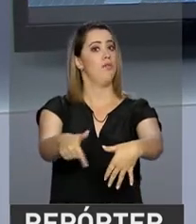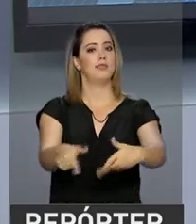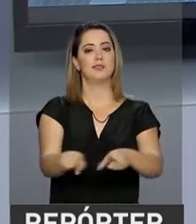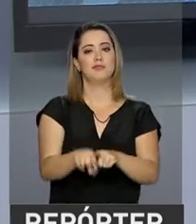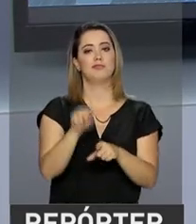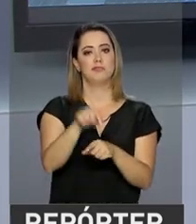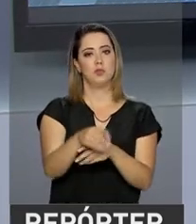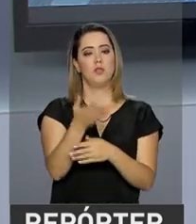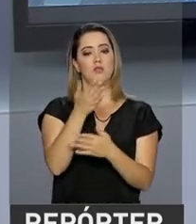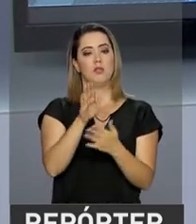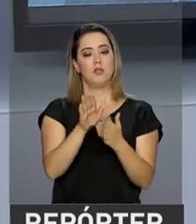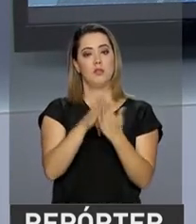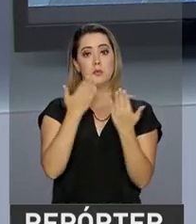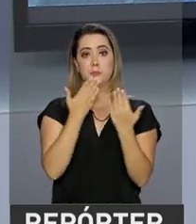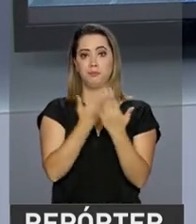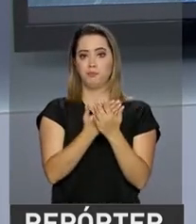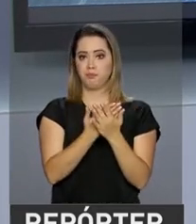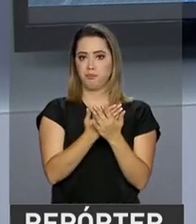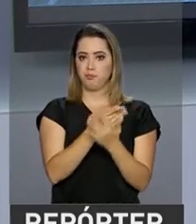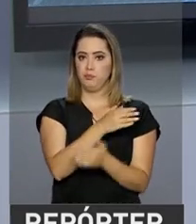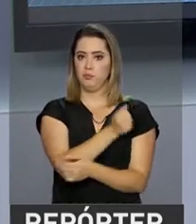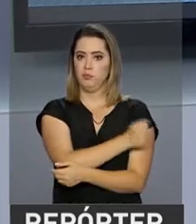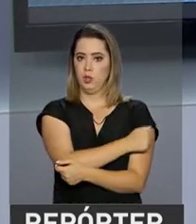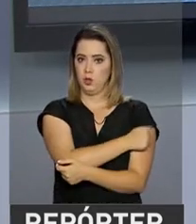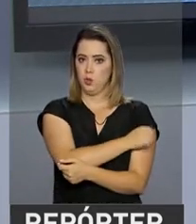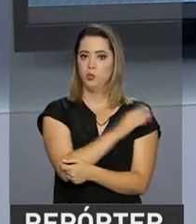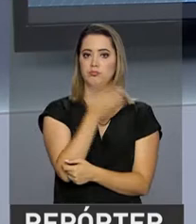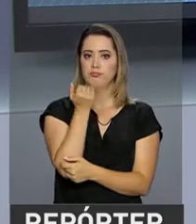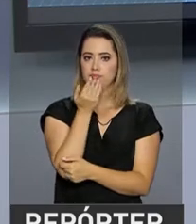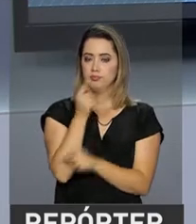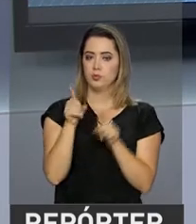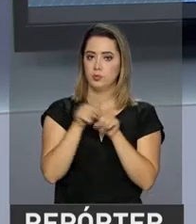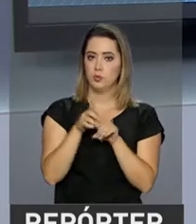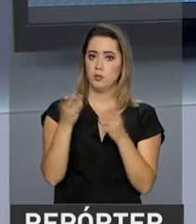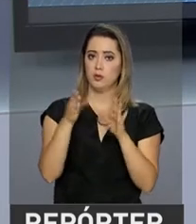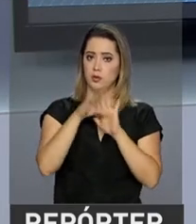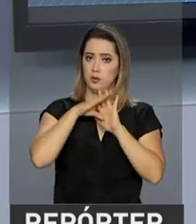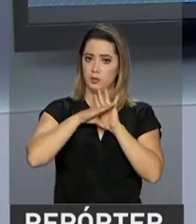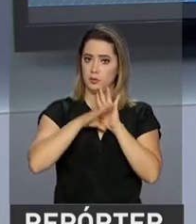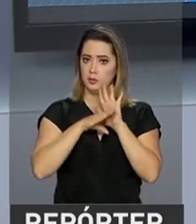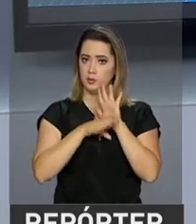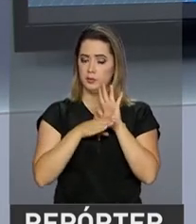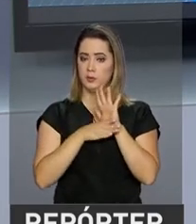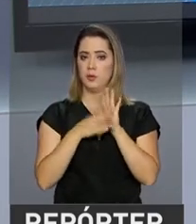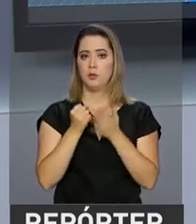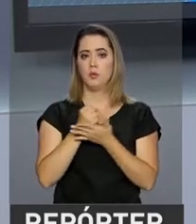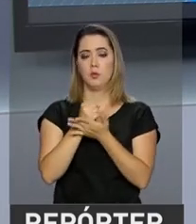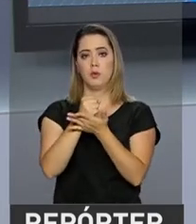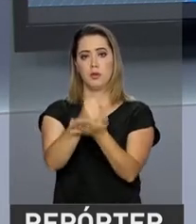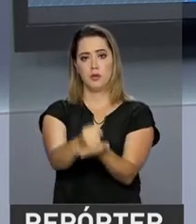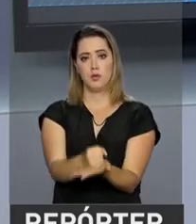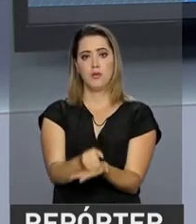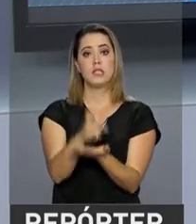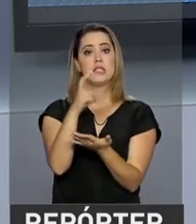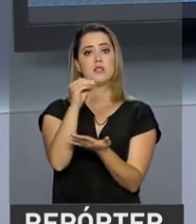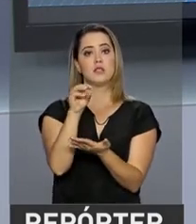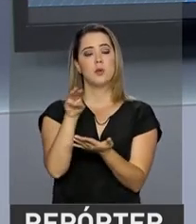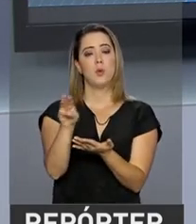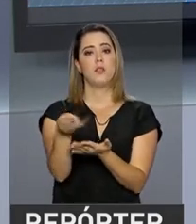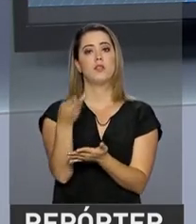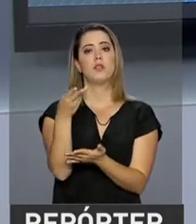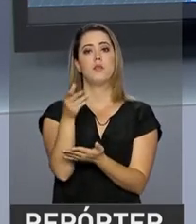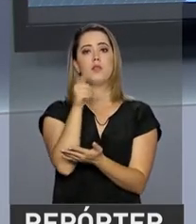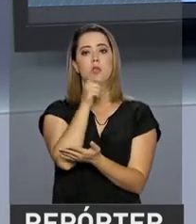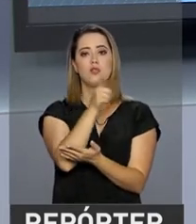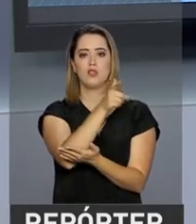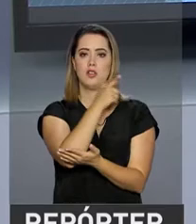estudantes brasileiros o programa nacional de alimentação escolar quero oferecer 50 milhões de refeições saudáveis todos os